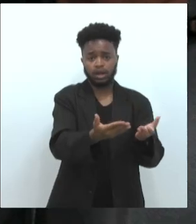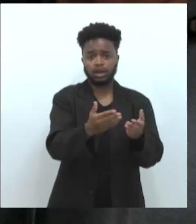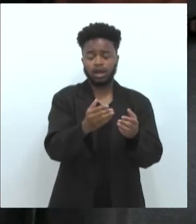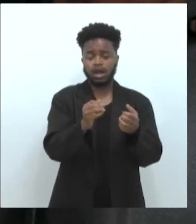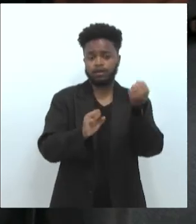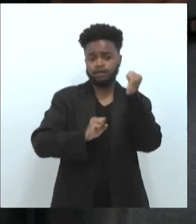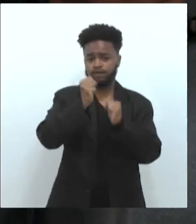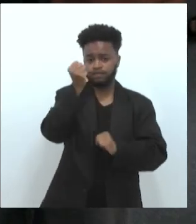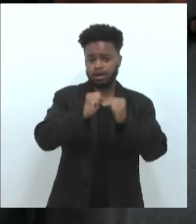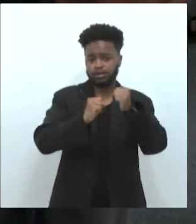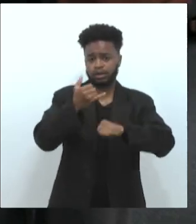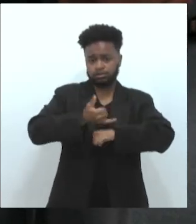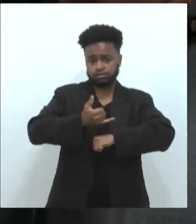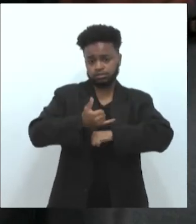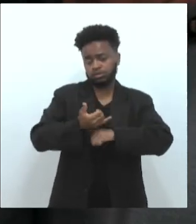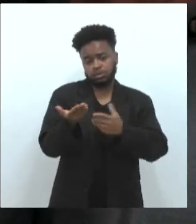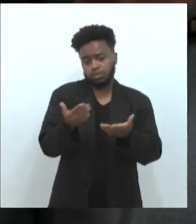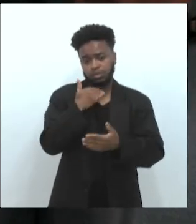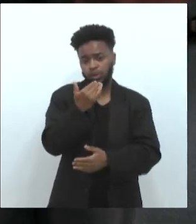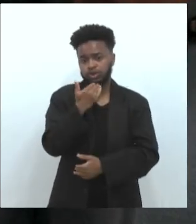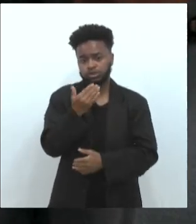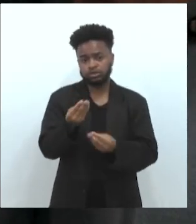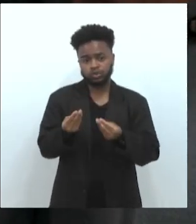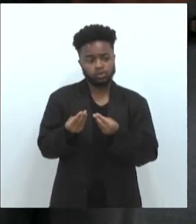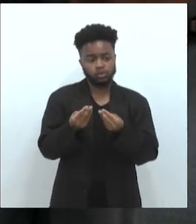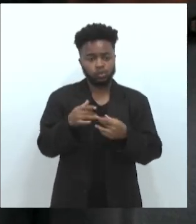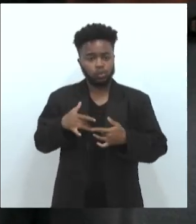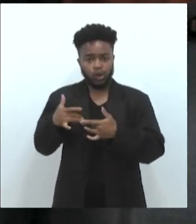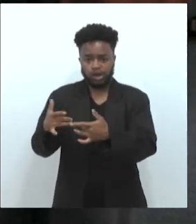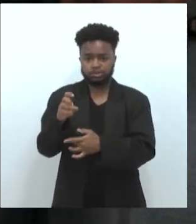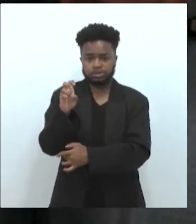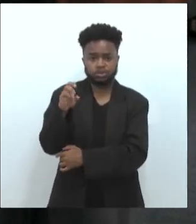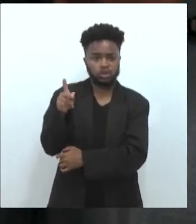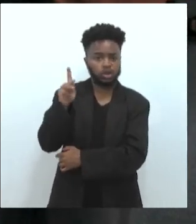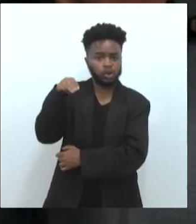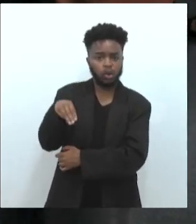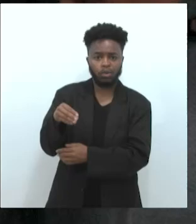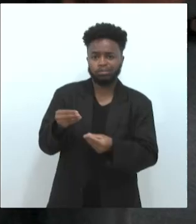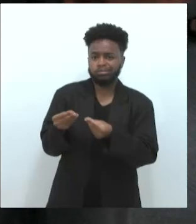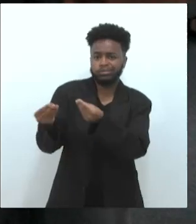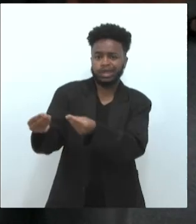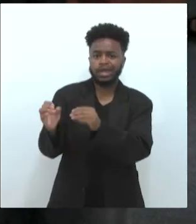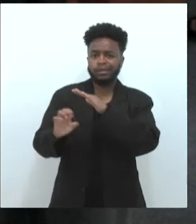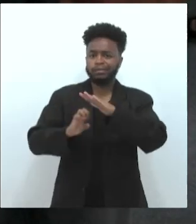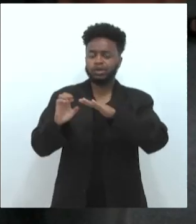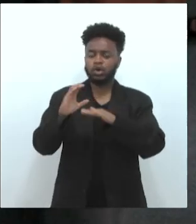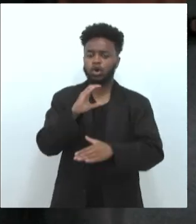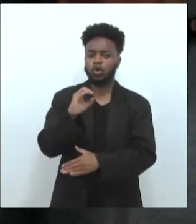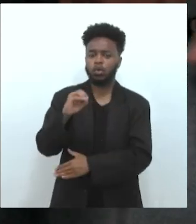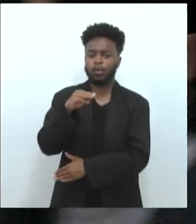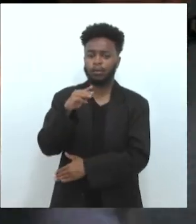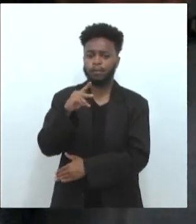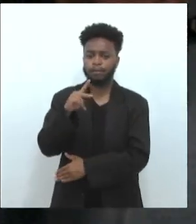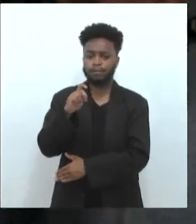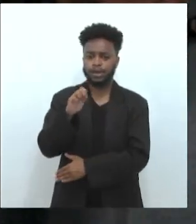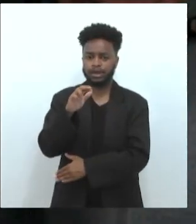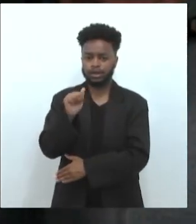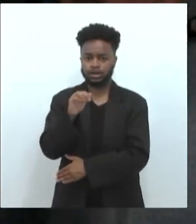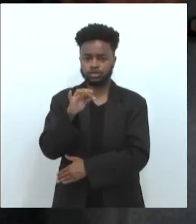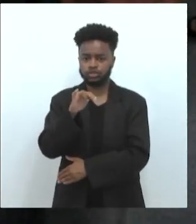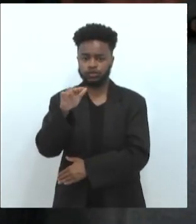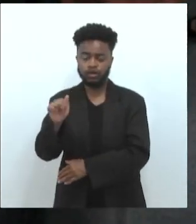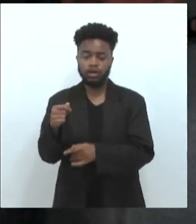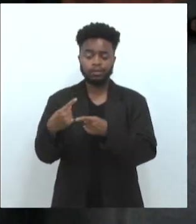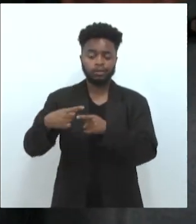dutos doar dutos de 5 quilômetros para uma cooperativa. Isso é um material